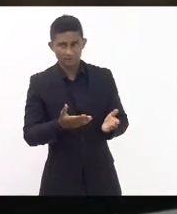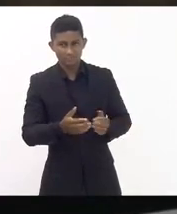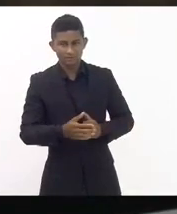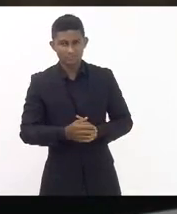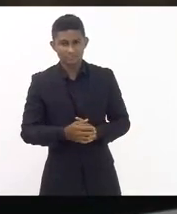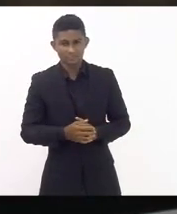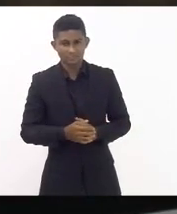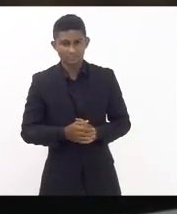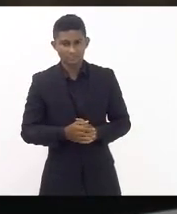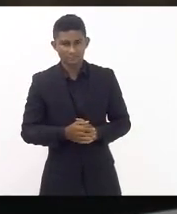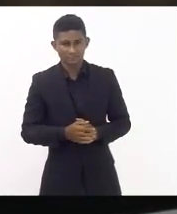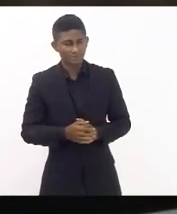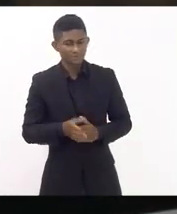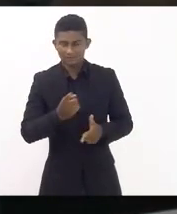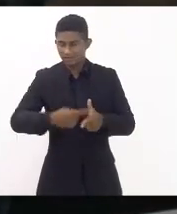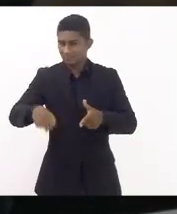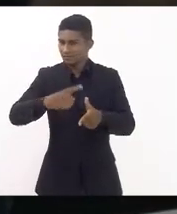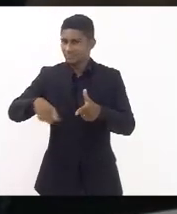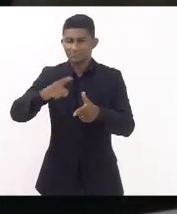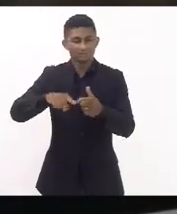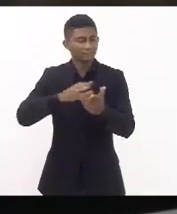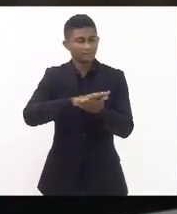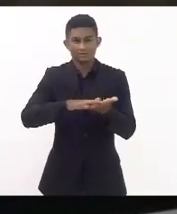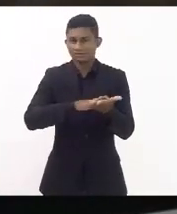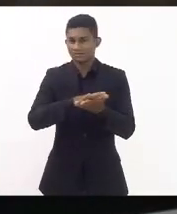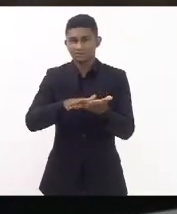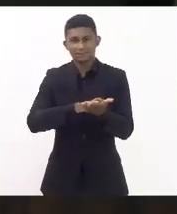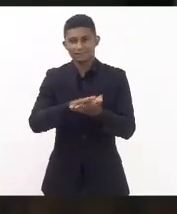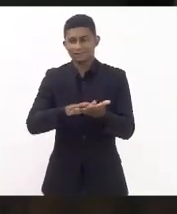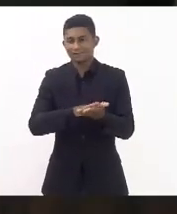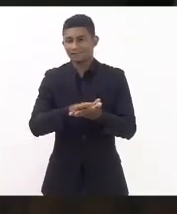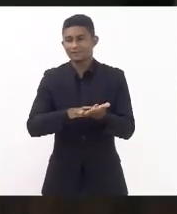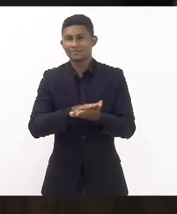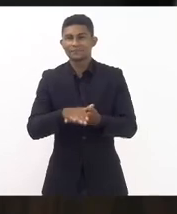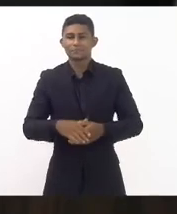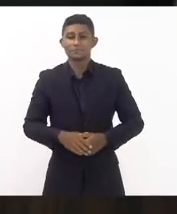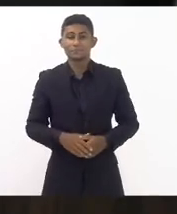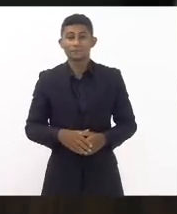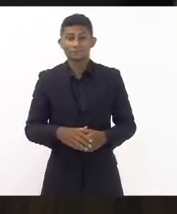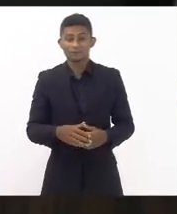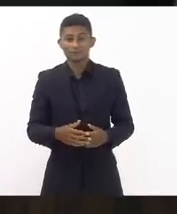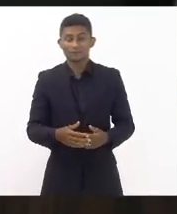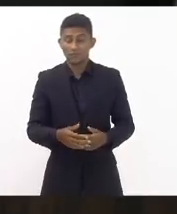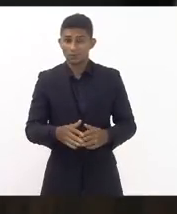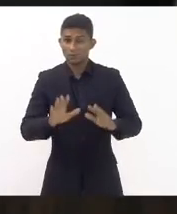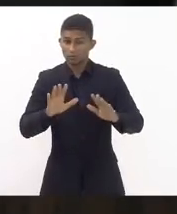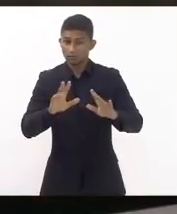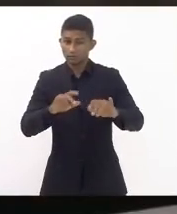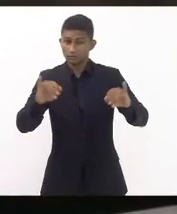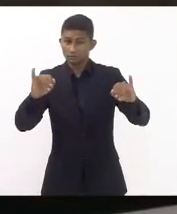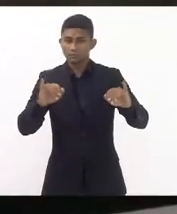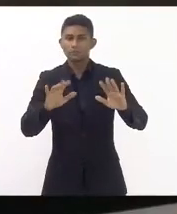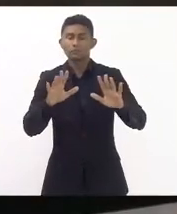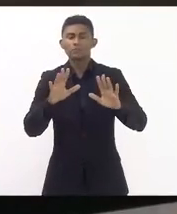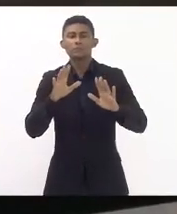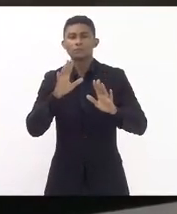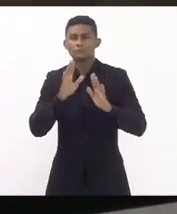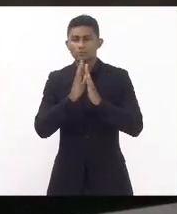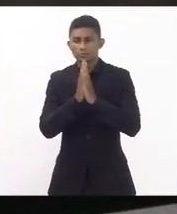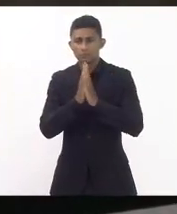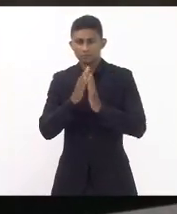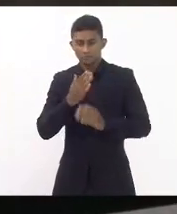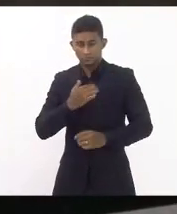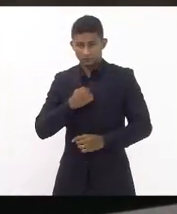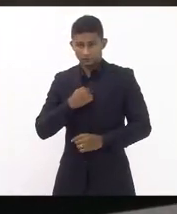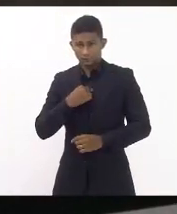okay. Tenho problema nenhum. Em relação, então, a presidente, chama os trabalhos à ordem. Só uma correção. A deputada